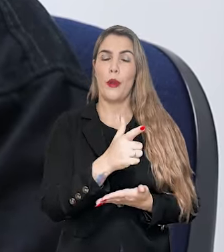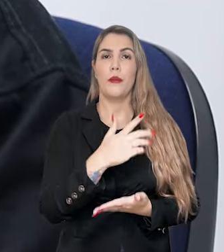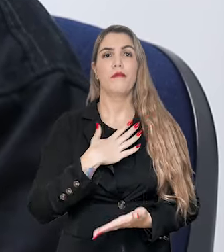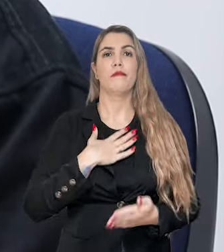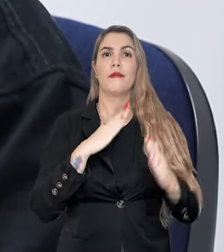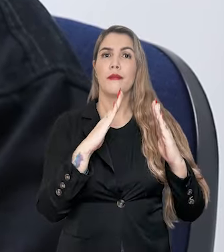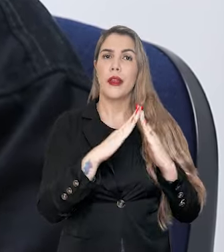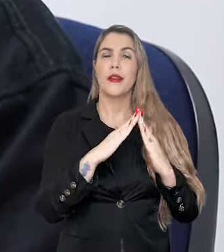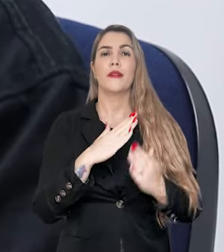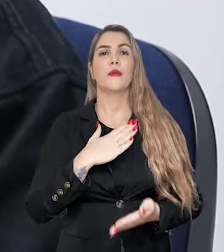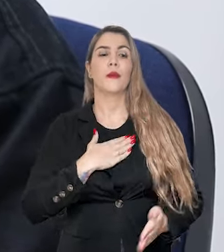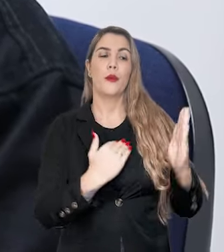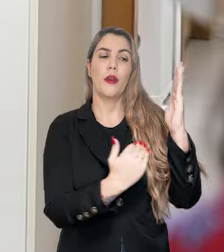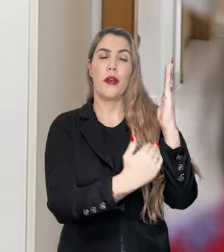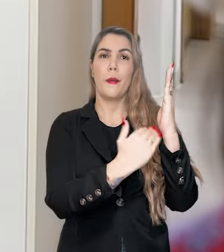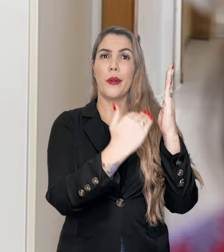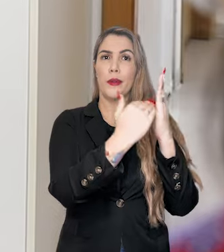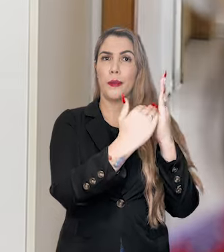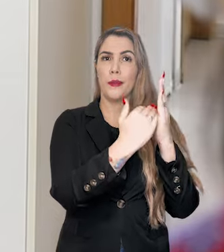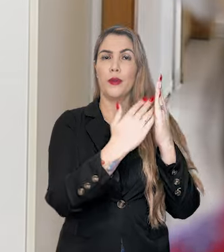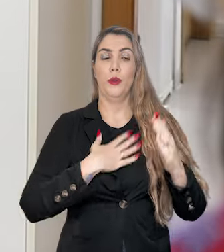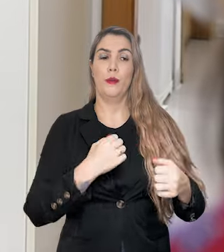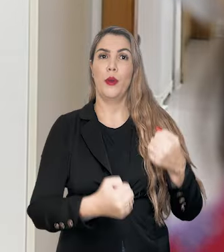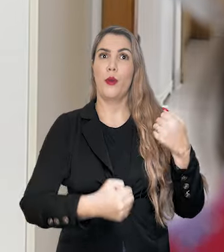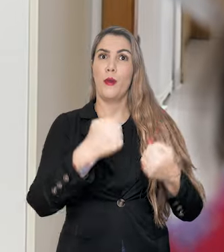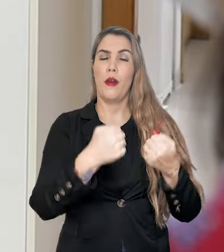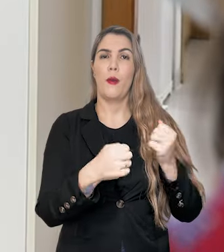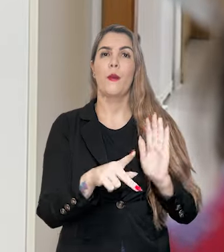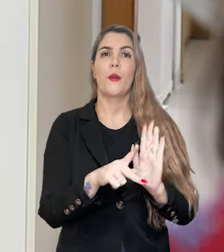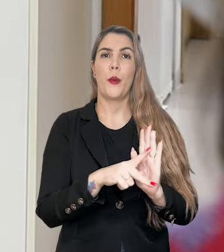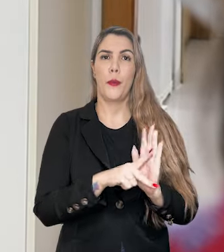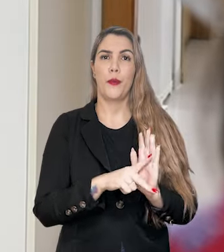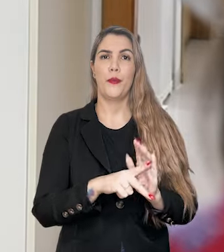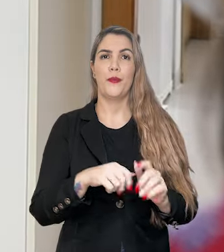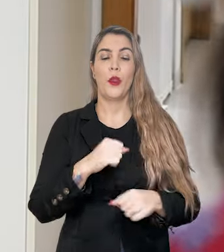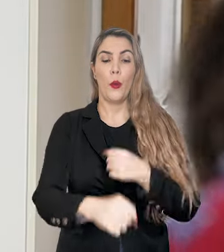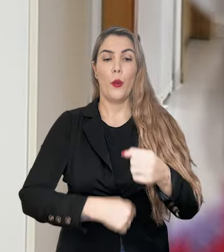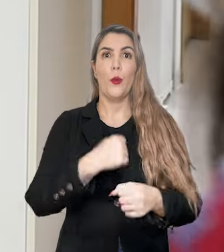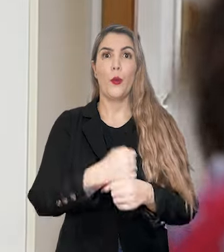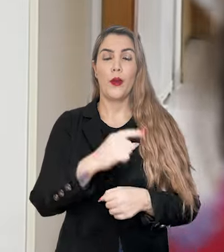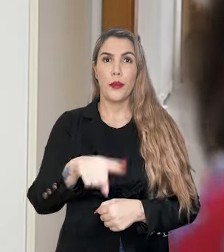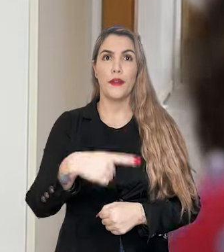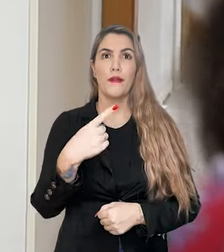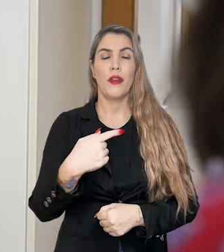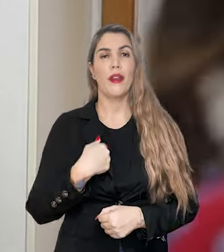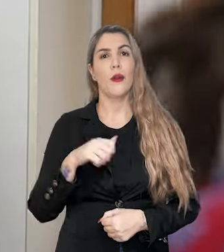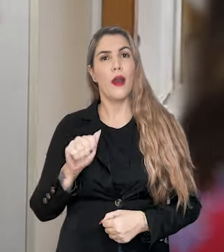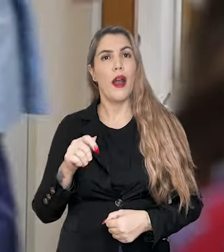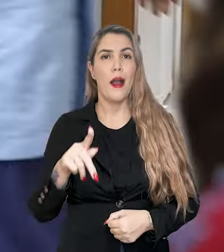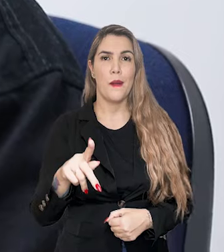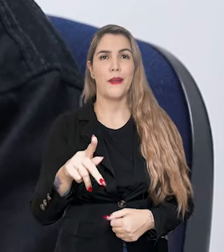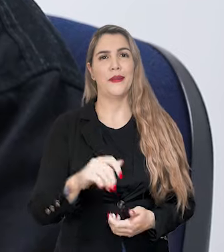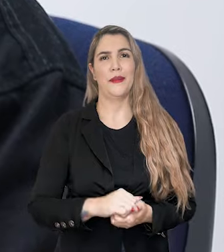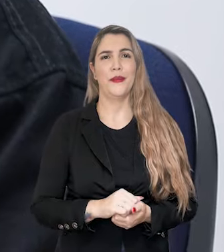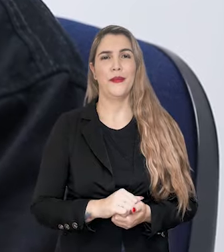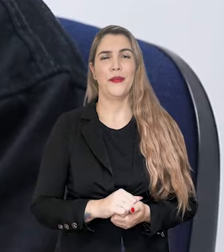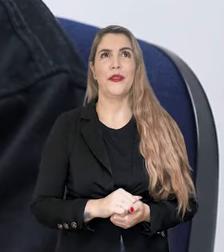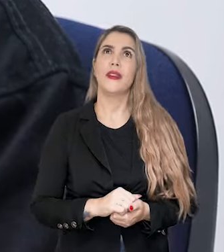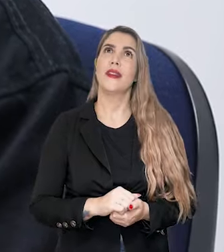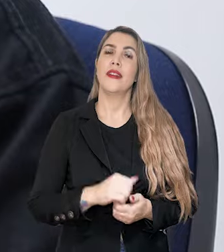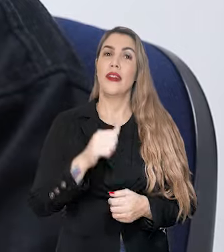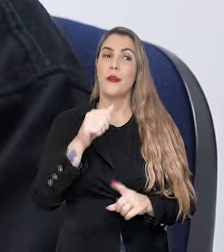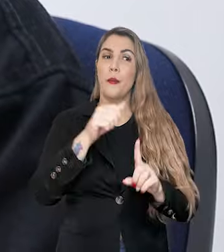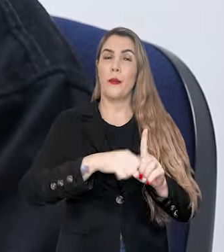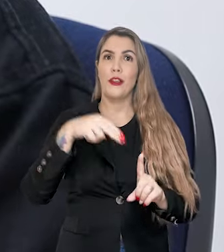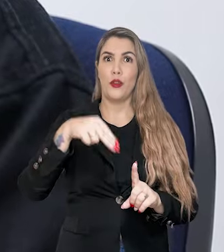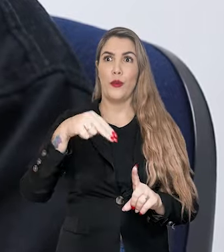comprei meu apartamento, tenho meu carro. E agora, o ano que vem, eu me despeço do tribunal, que eu já vou